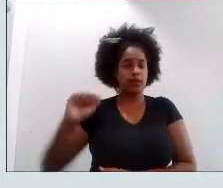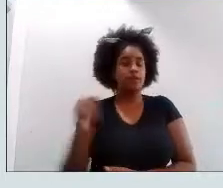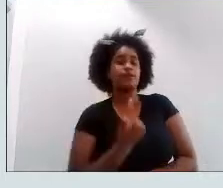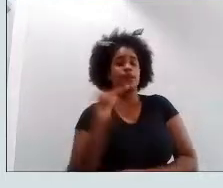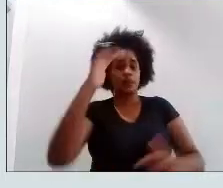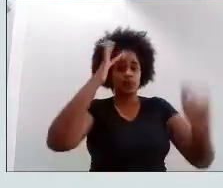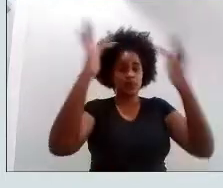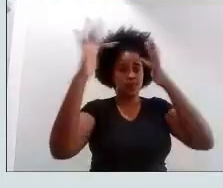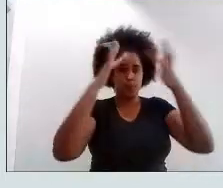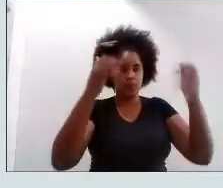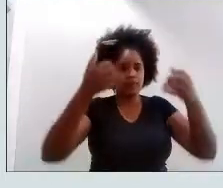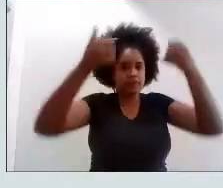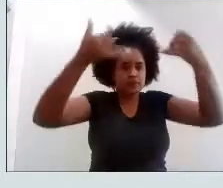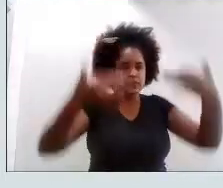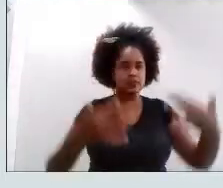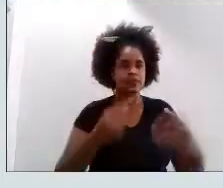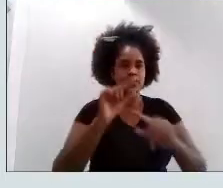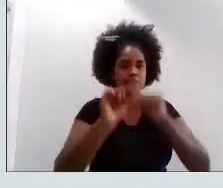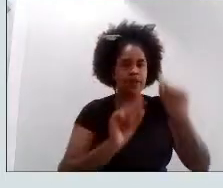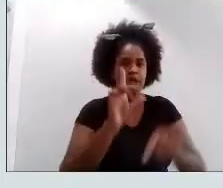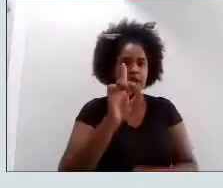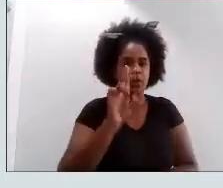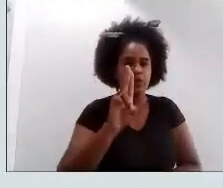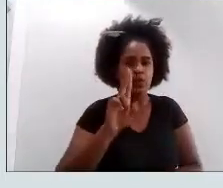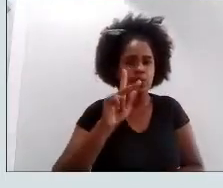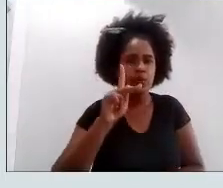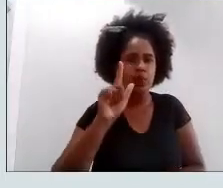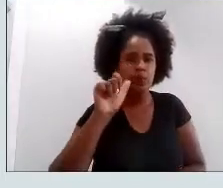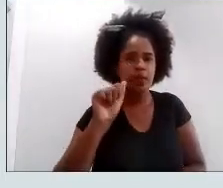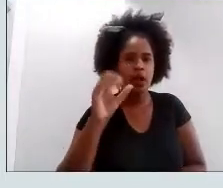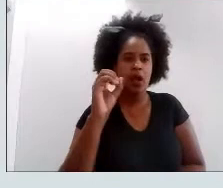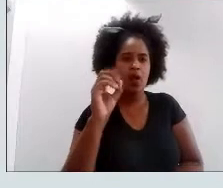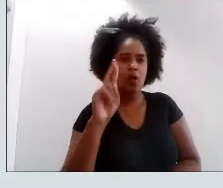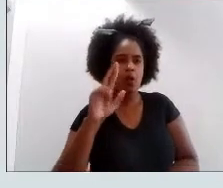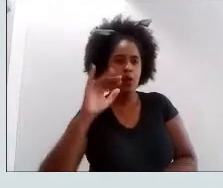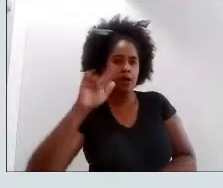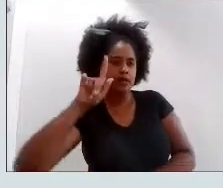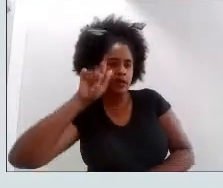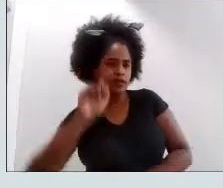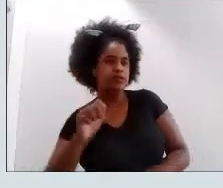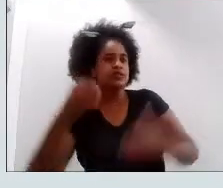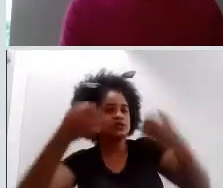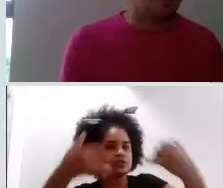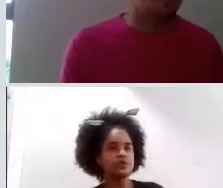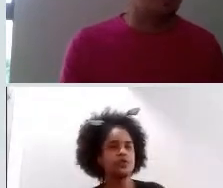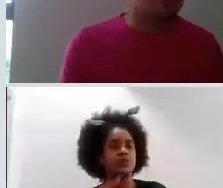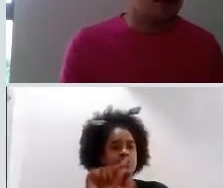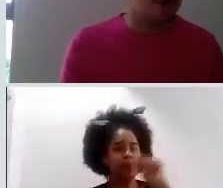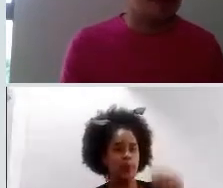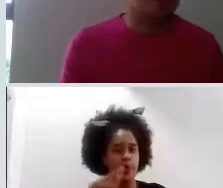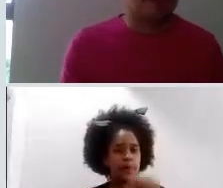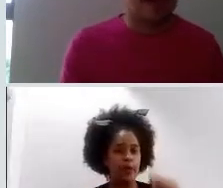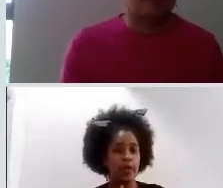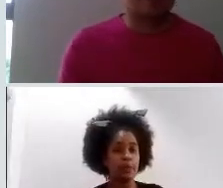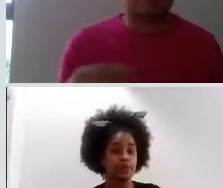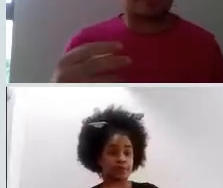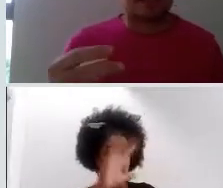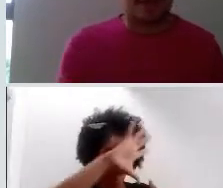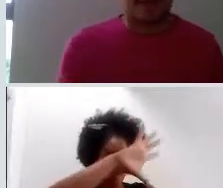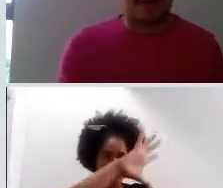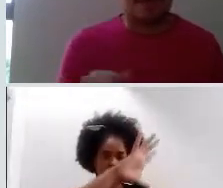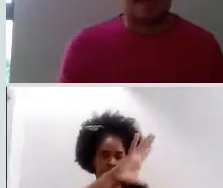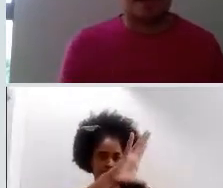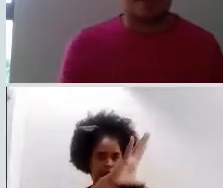a ocupação das Américas ela ocorreu em períodos diferentes, por diversos períodos. E alguns grupos